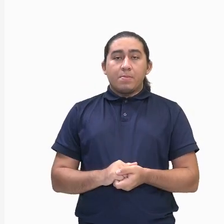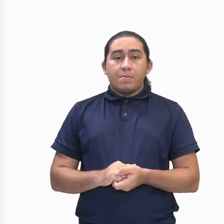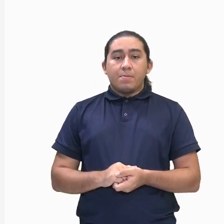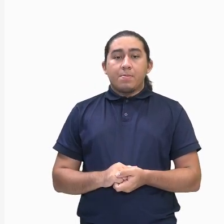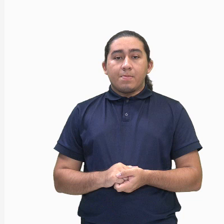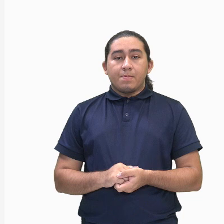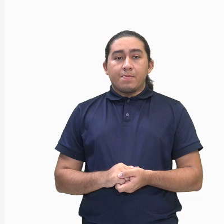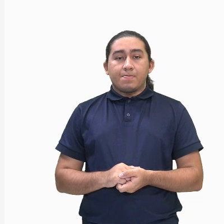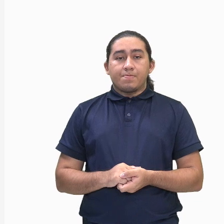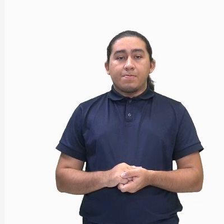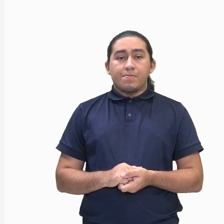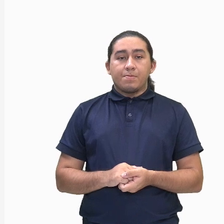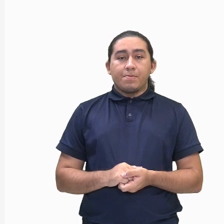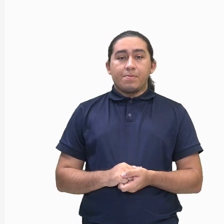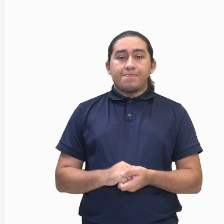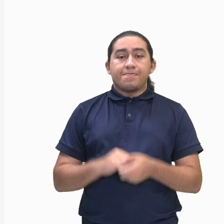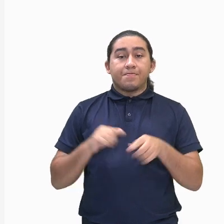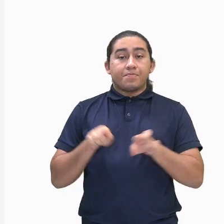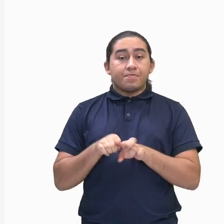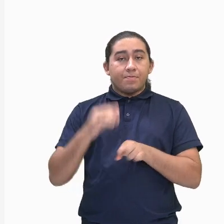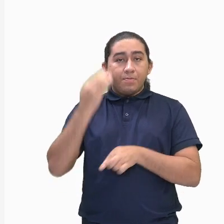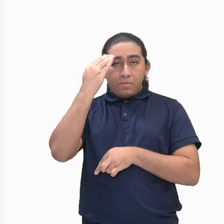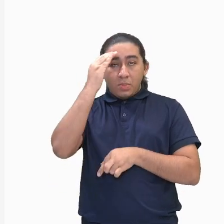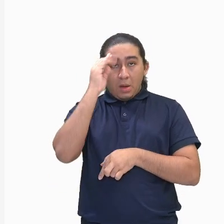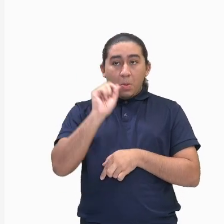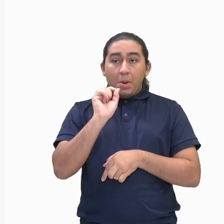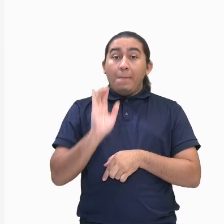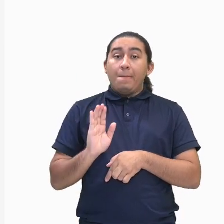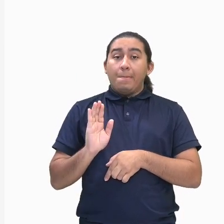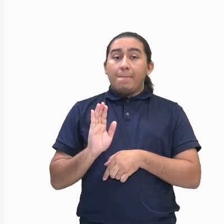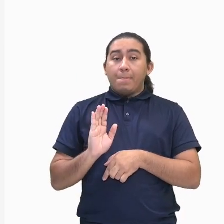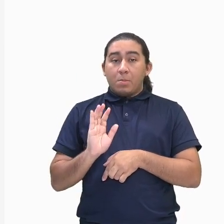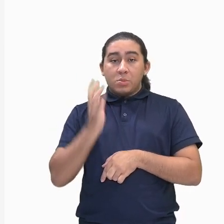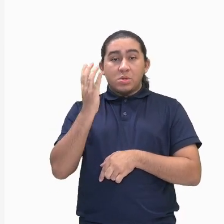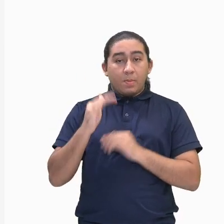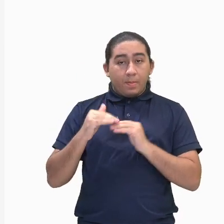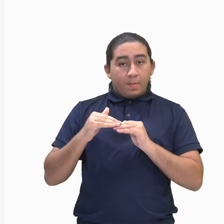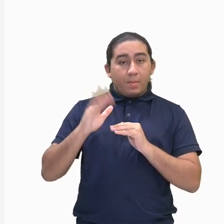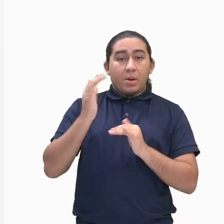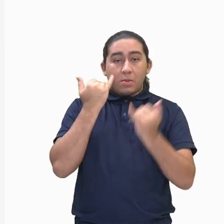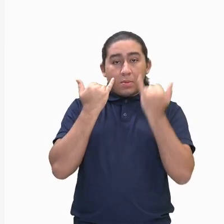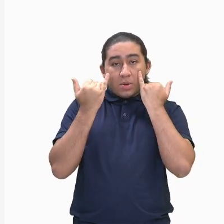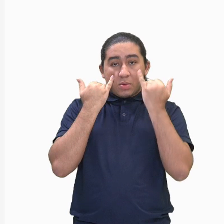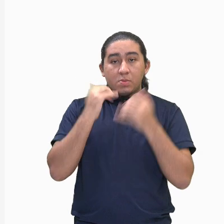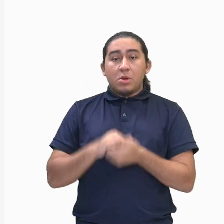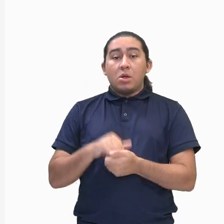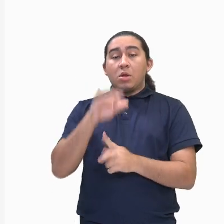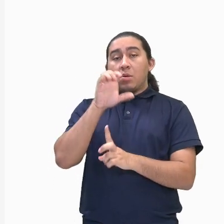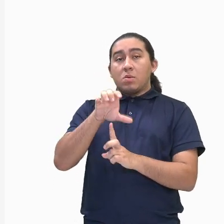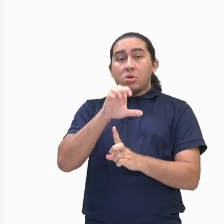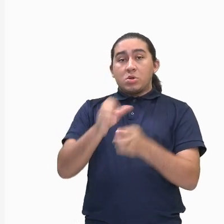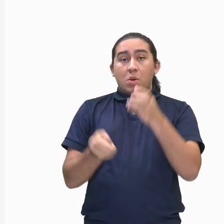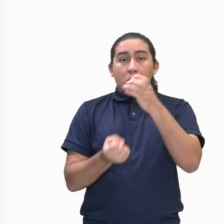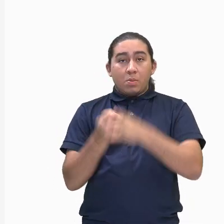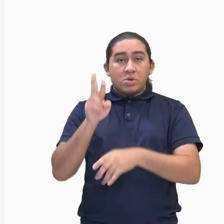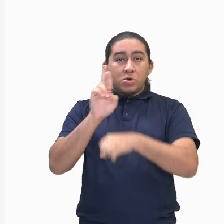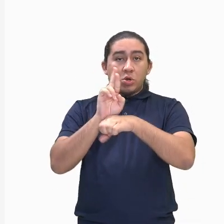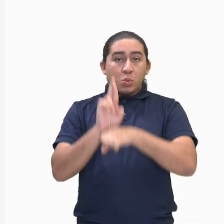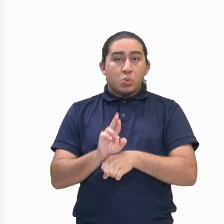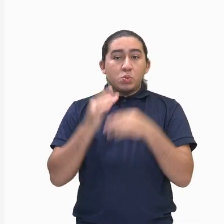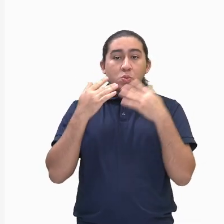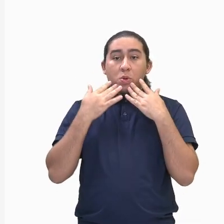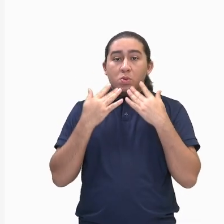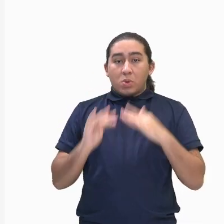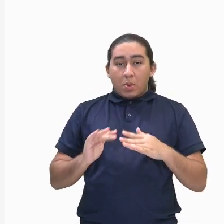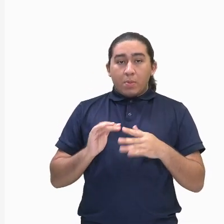o que mais? O que mais que aconteceu a partir dessa colisão colossal? Olha aí, influenciou a formação de recursos naturais.